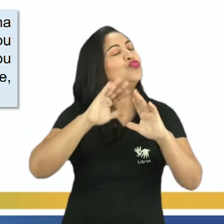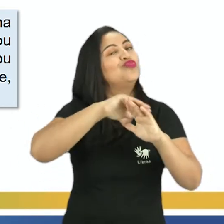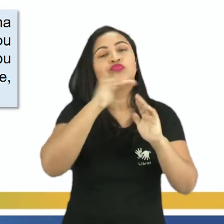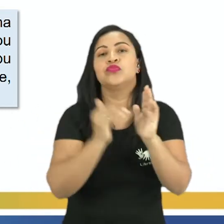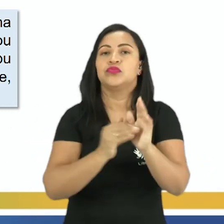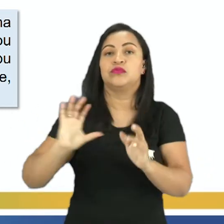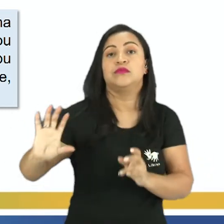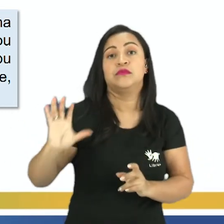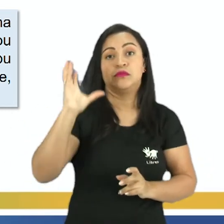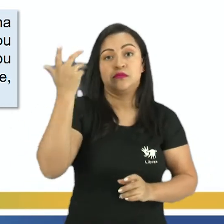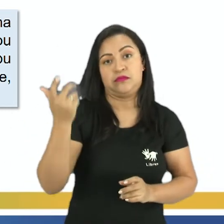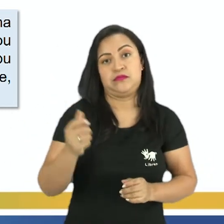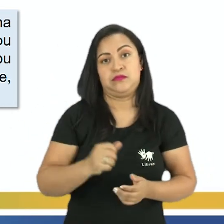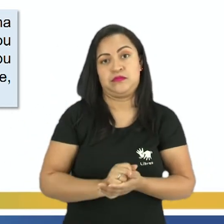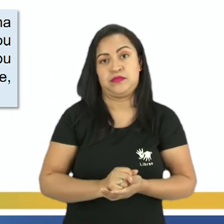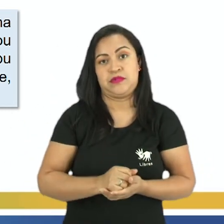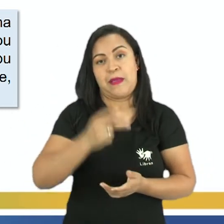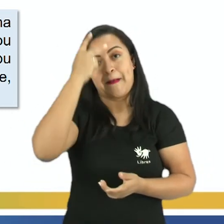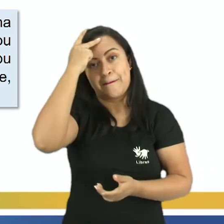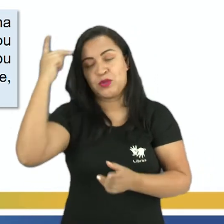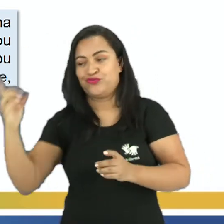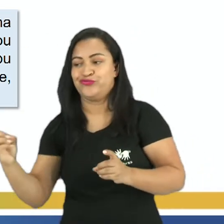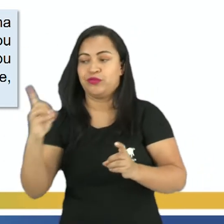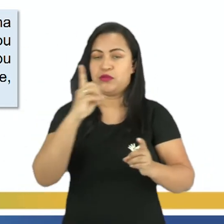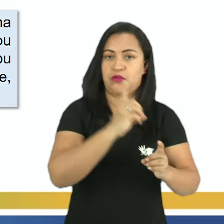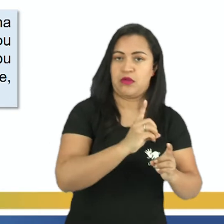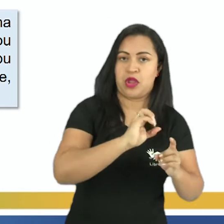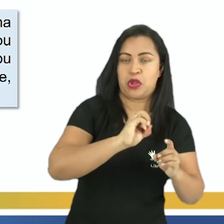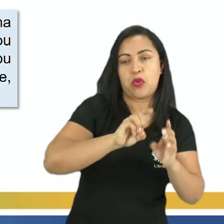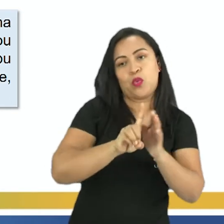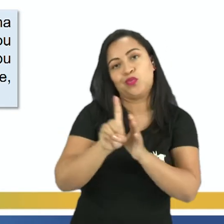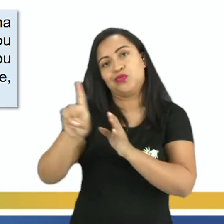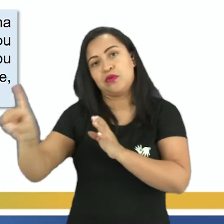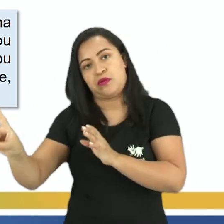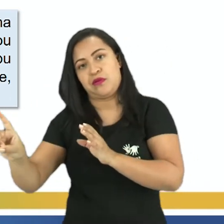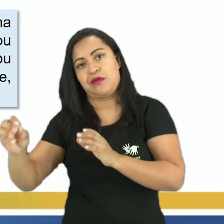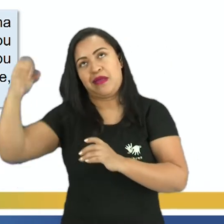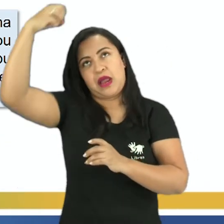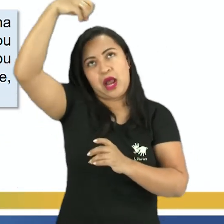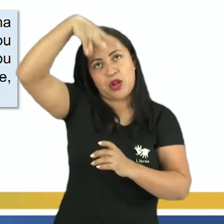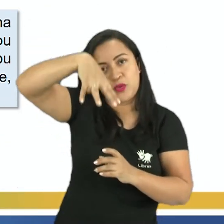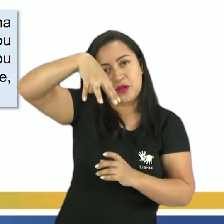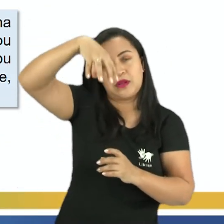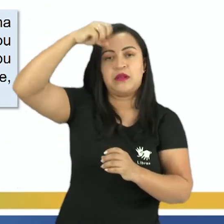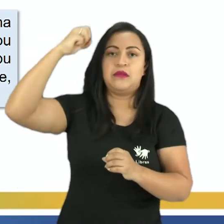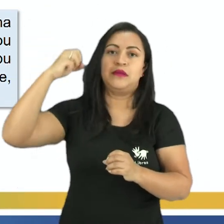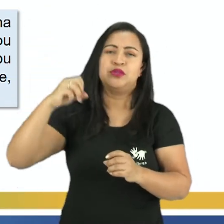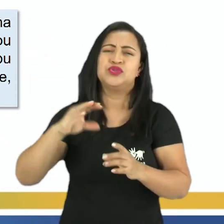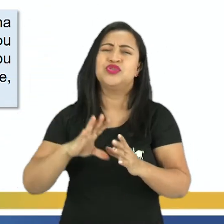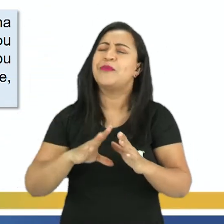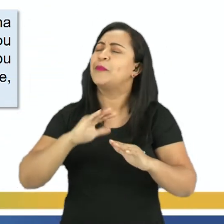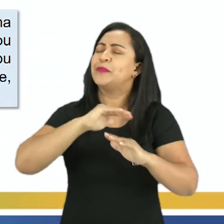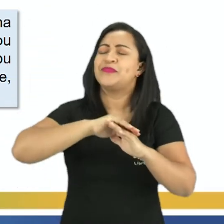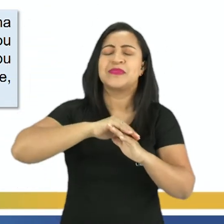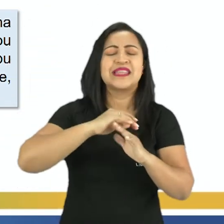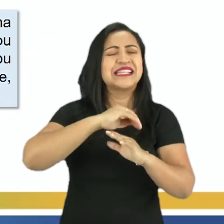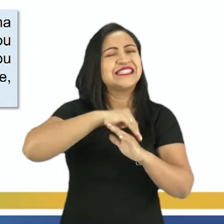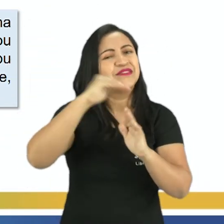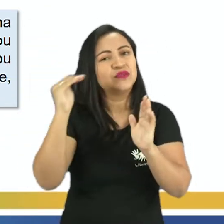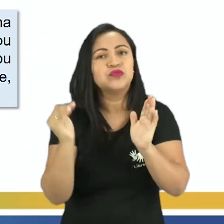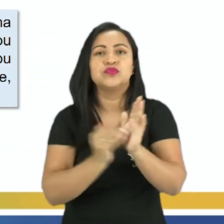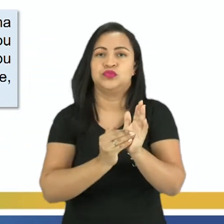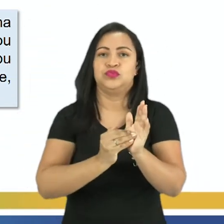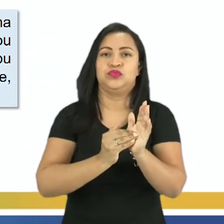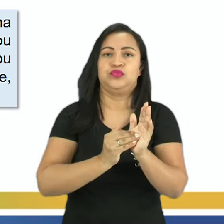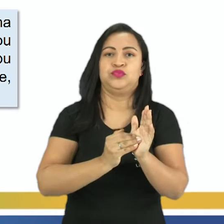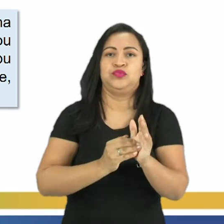Fulano sai, fulano entra, a luz acende, fulano entra pensativo, para descrever tudo aquilo que o personagem